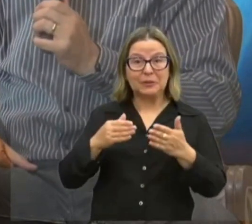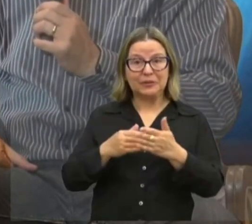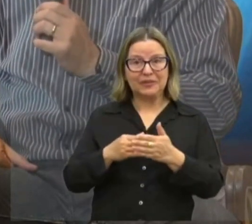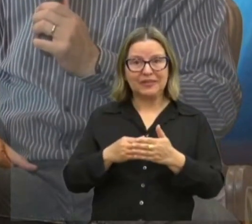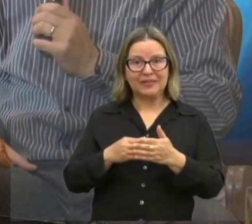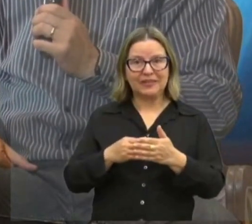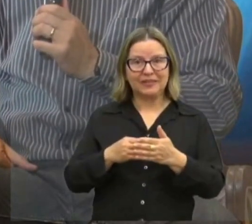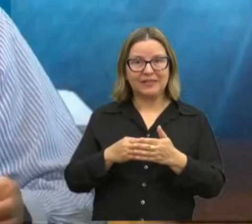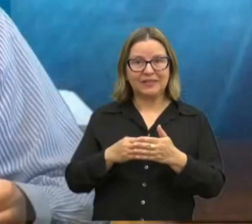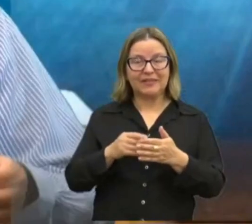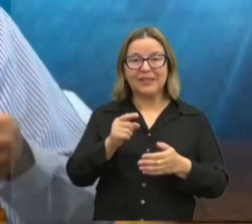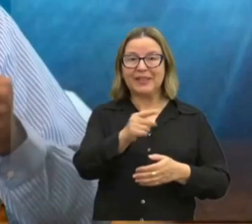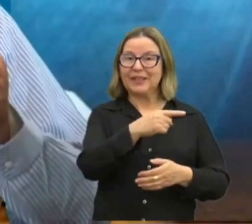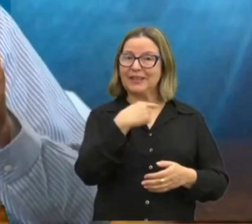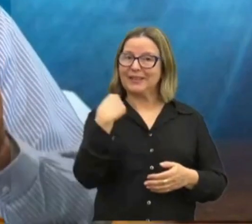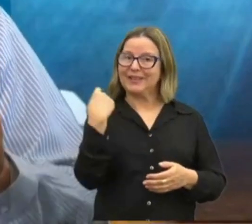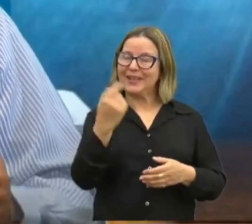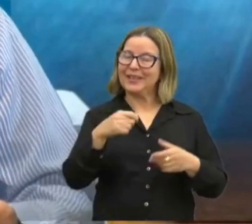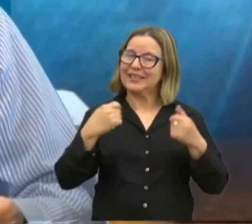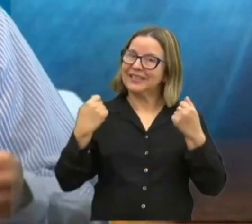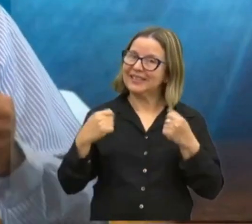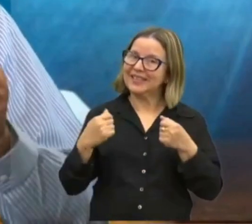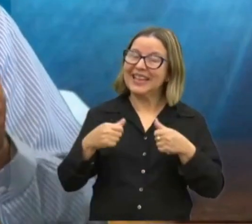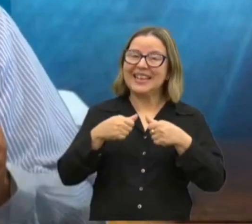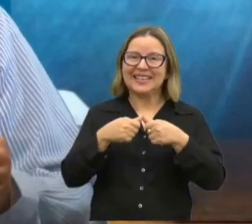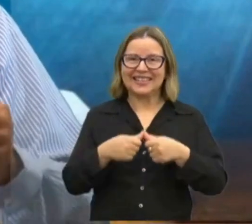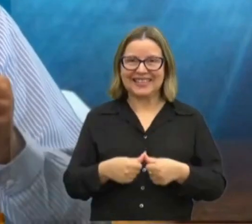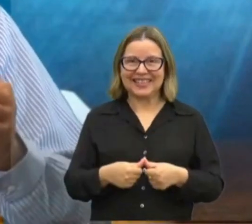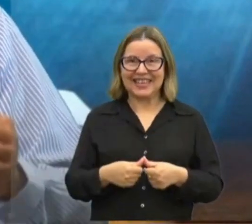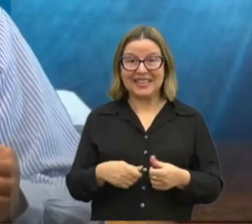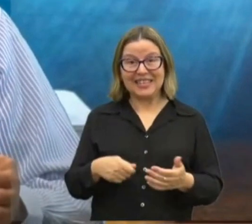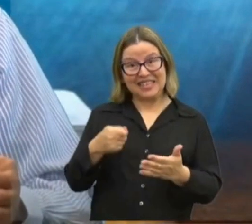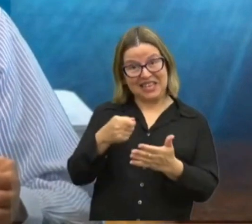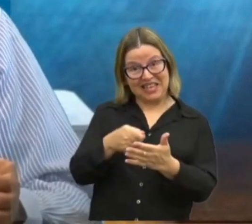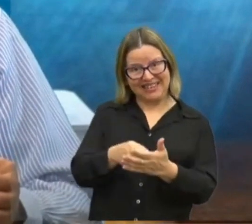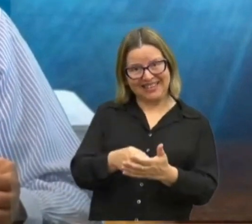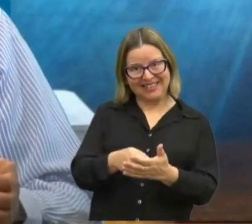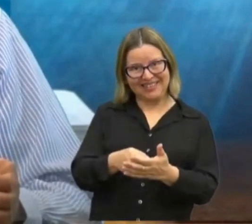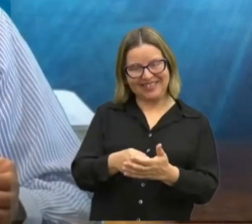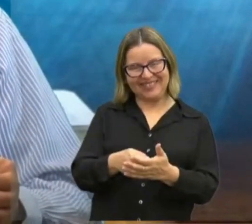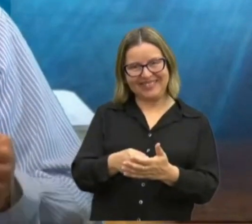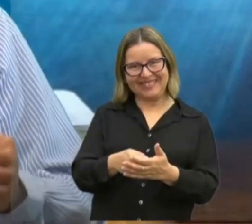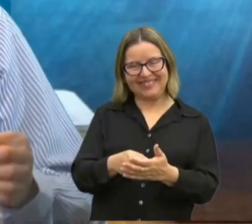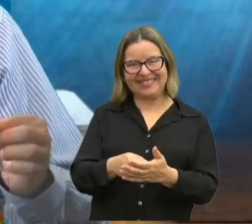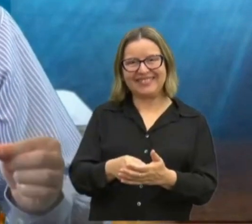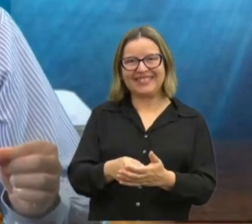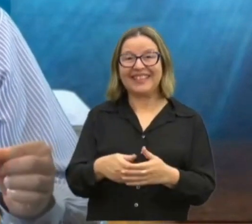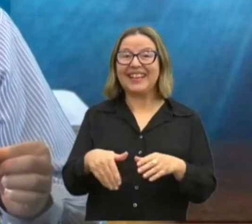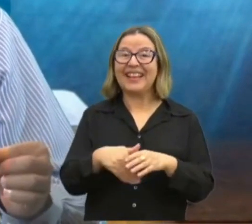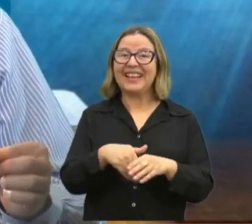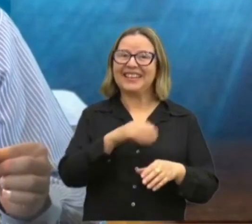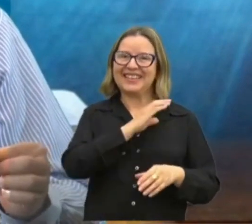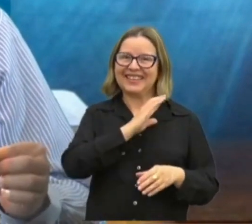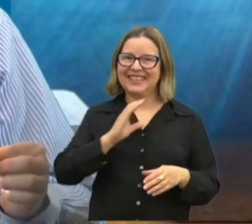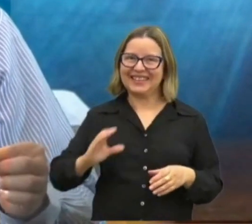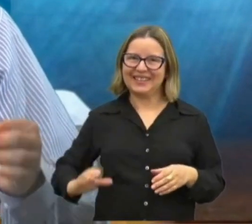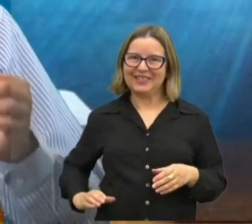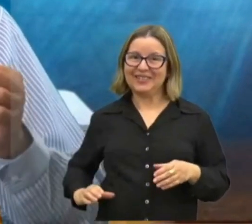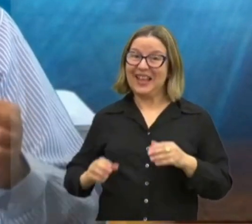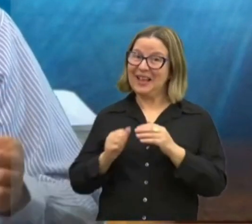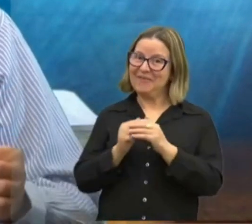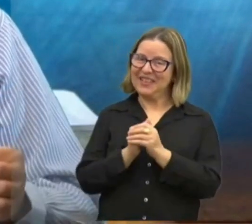nós necessitamos está garantido em Cristo.